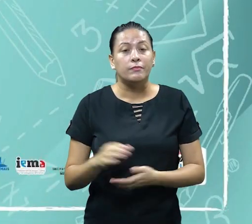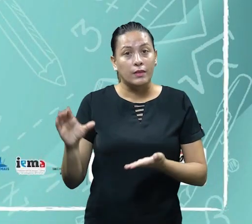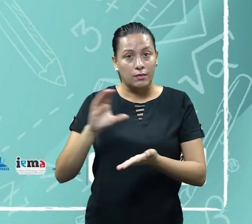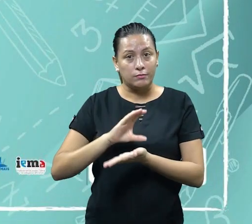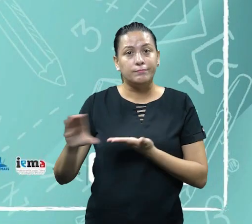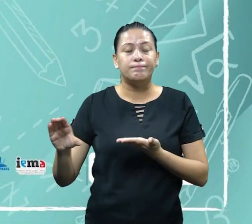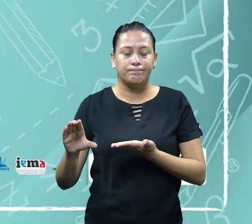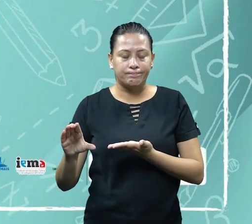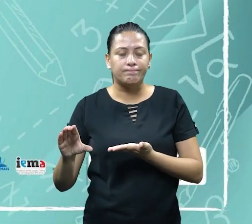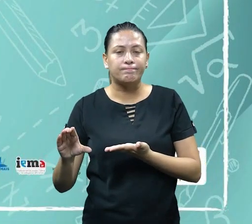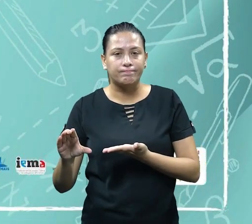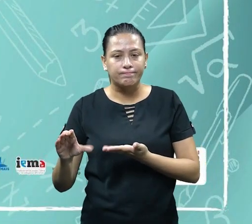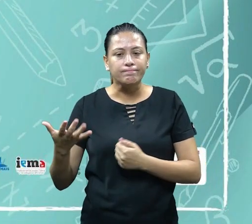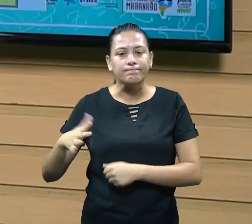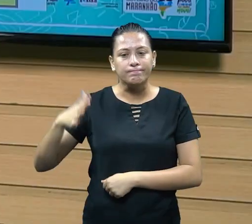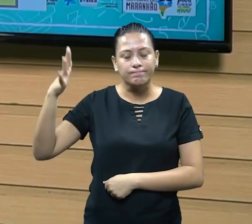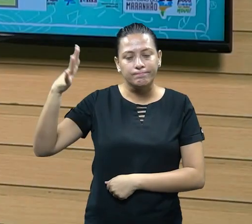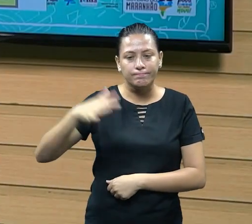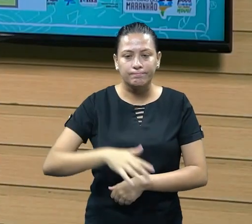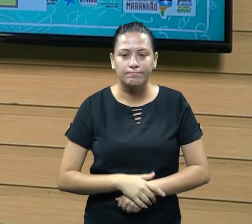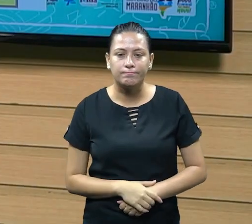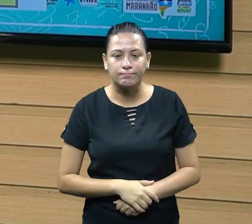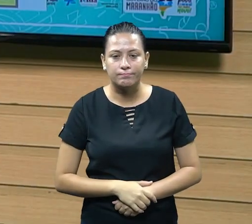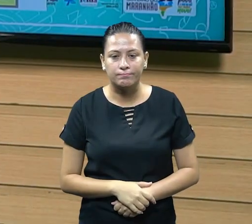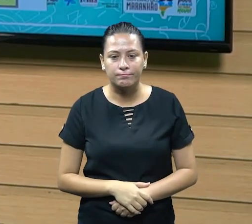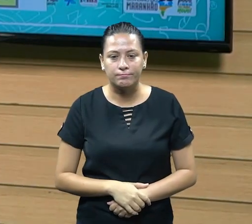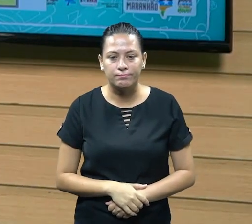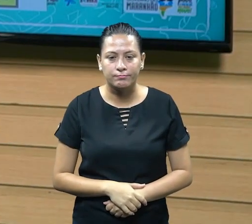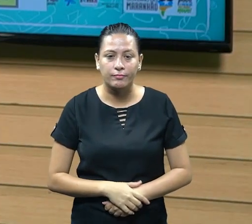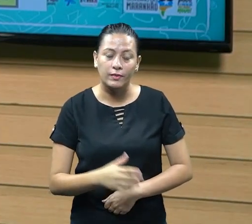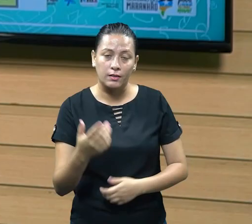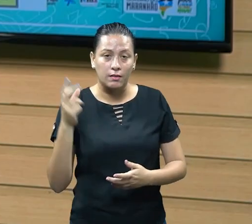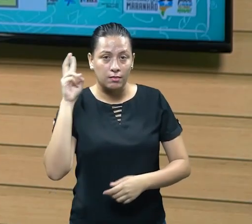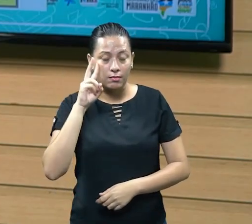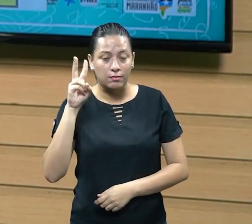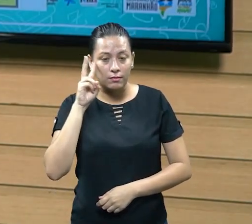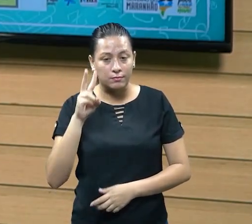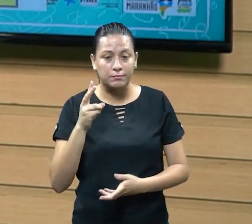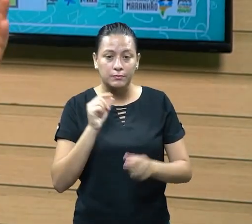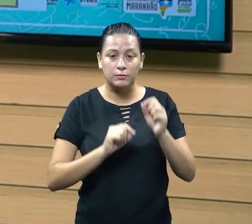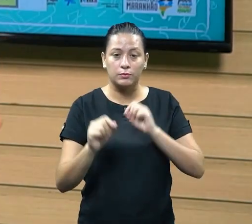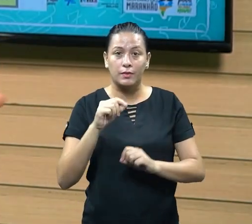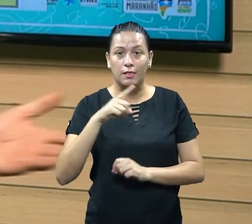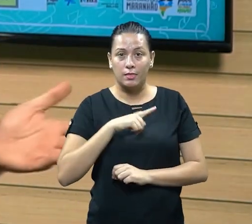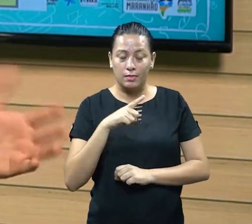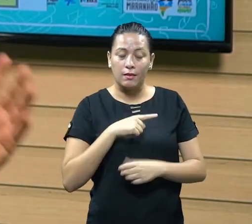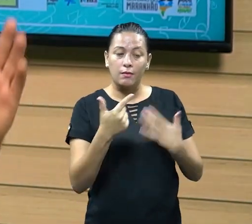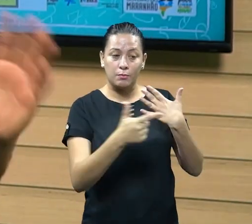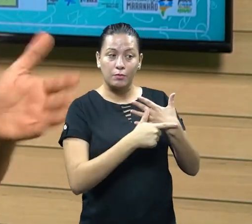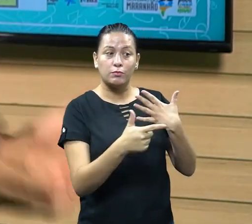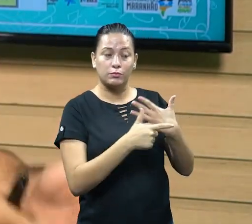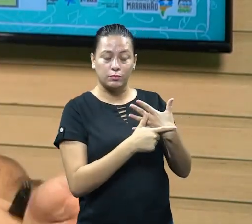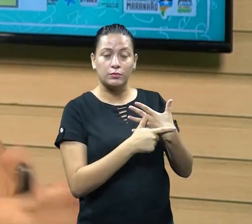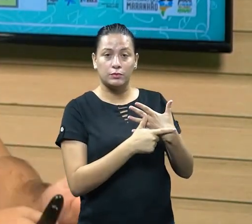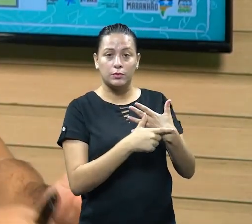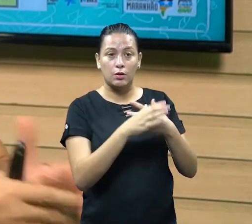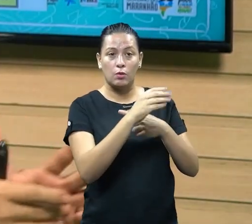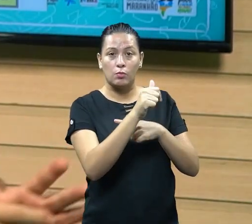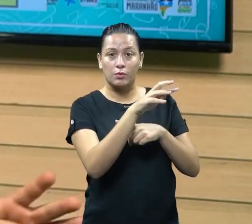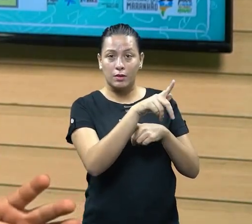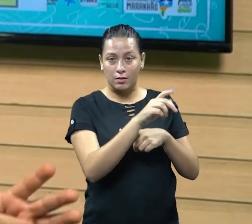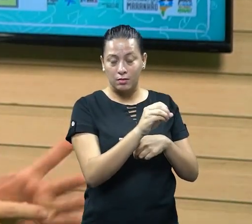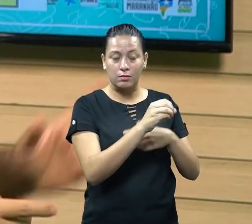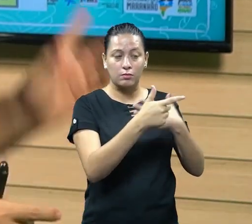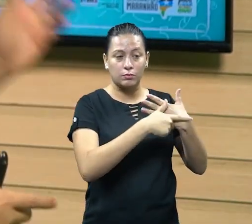alto. Foco na função. Né? A função é o que tu faz, lembrando que eu tenho um cargo e tenho várias funções, né? Que é meu fazer,